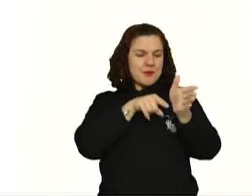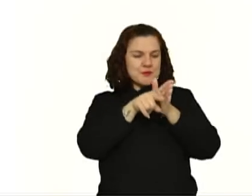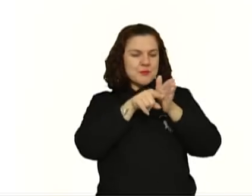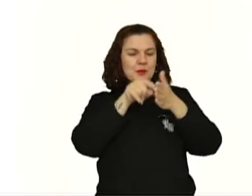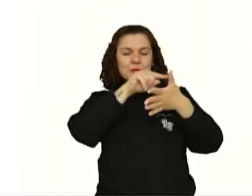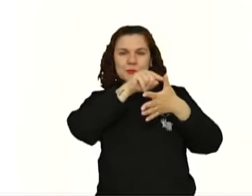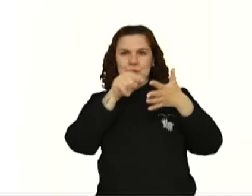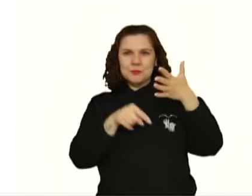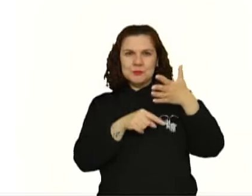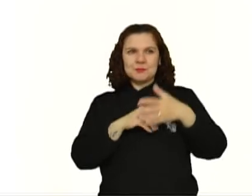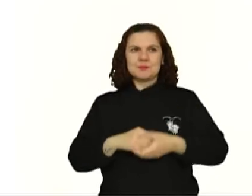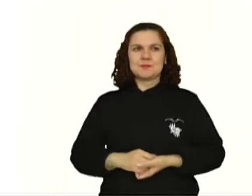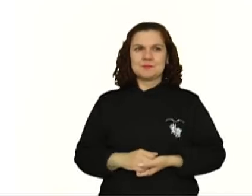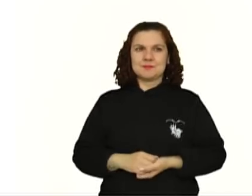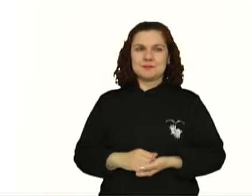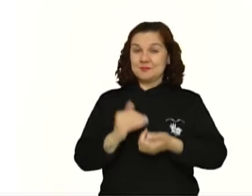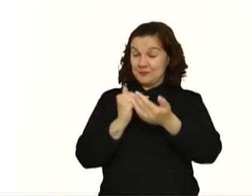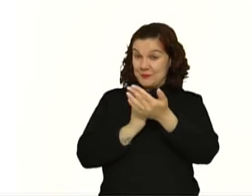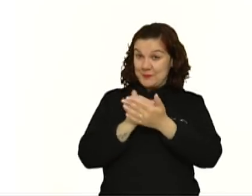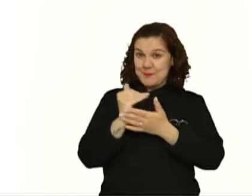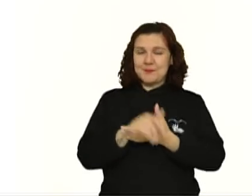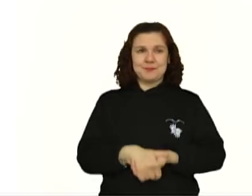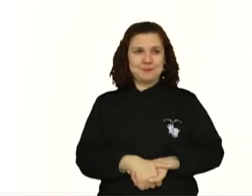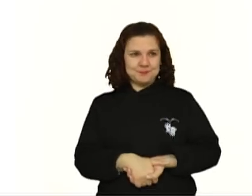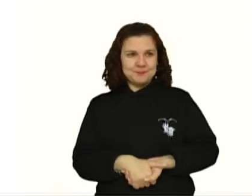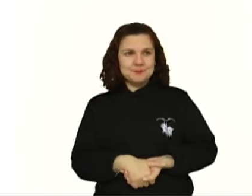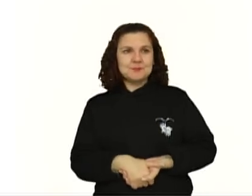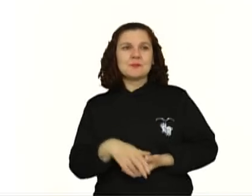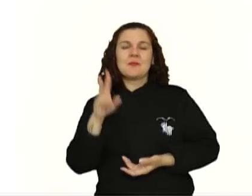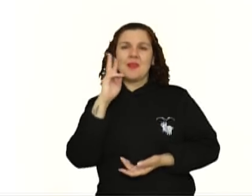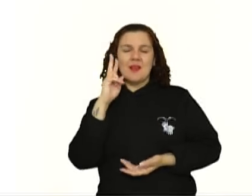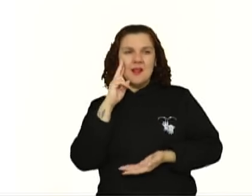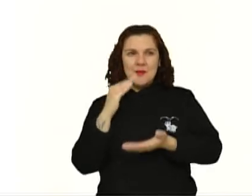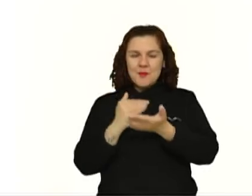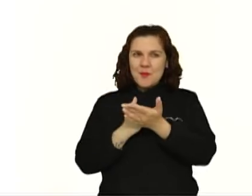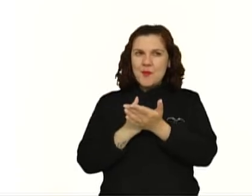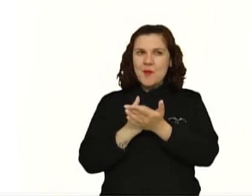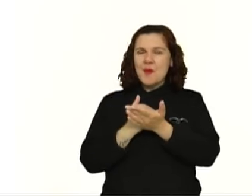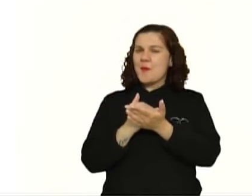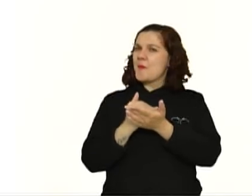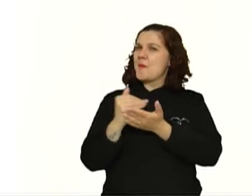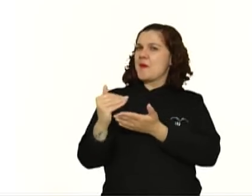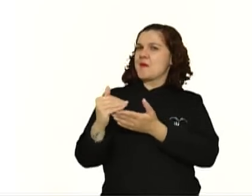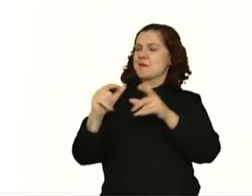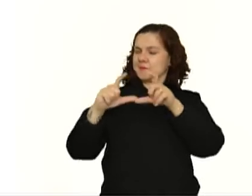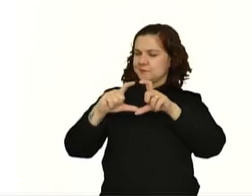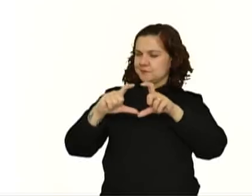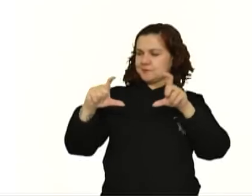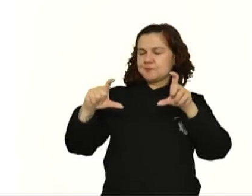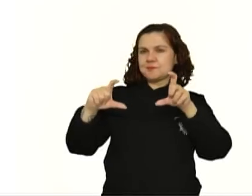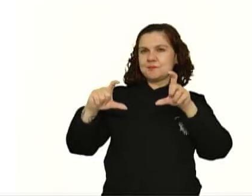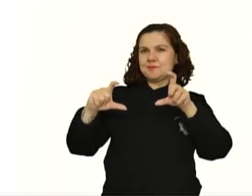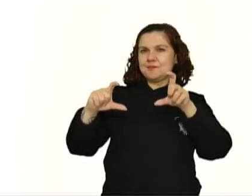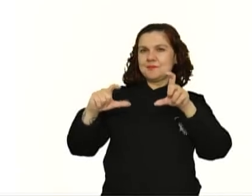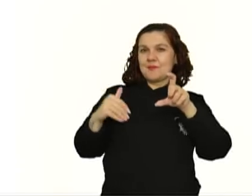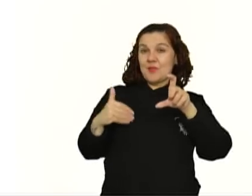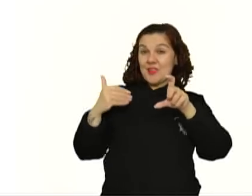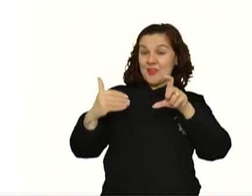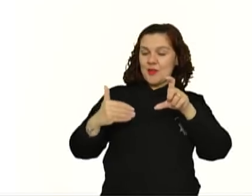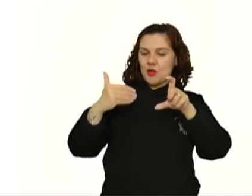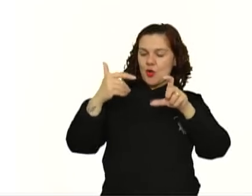que eu fiz no início lá? Que tem lá no primeiro, logo no primeiro parágrafozinho no início